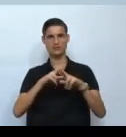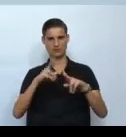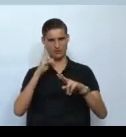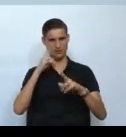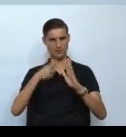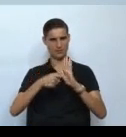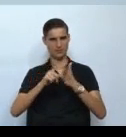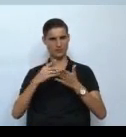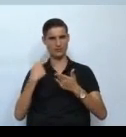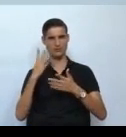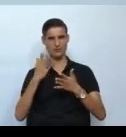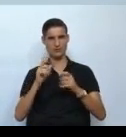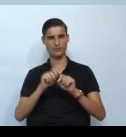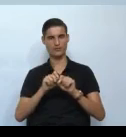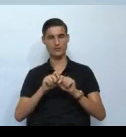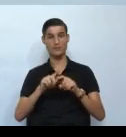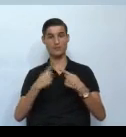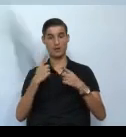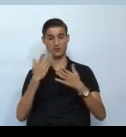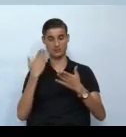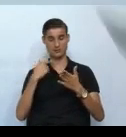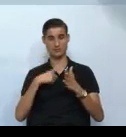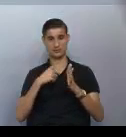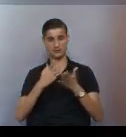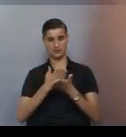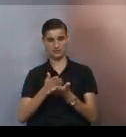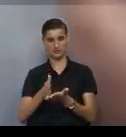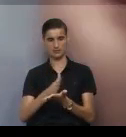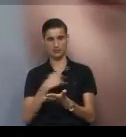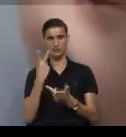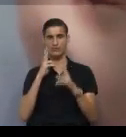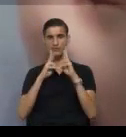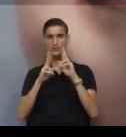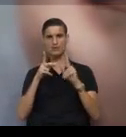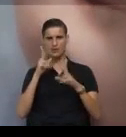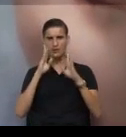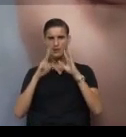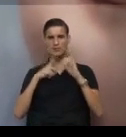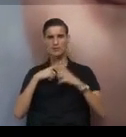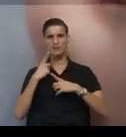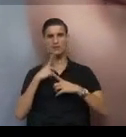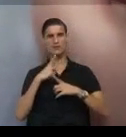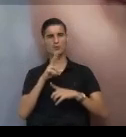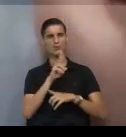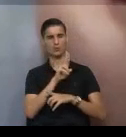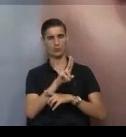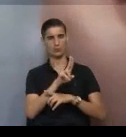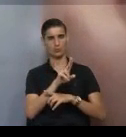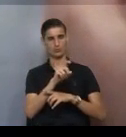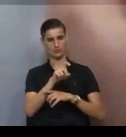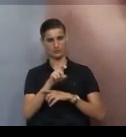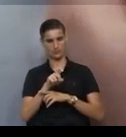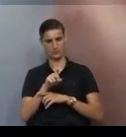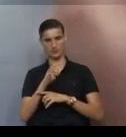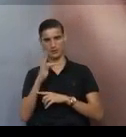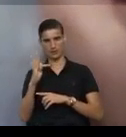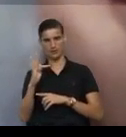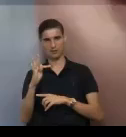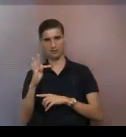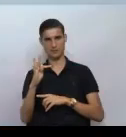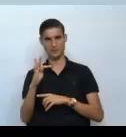já fez na aula de hoje. Só que lá na separação de variáveis que a gente viu, lembra que a gente tinha U de x de